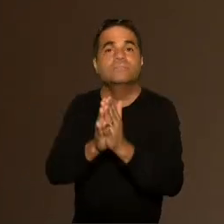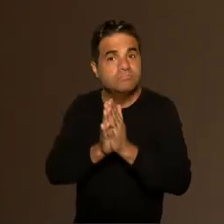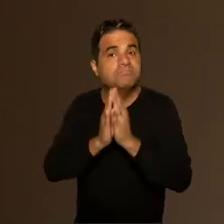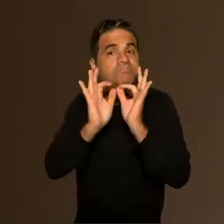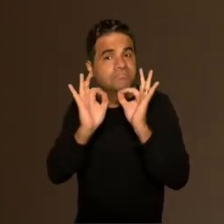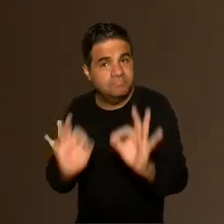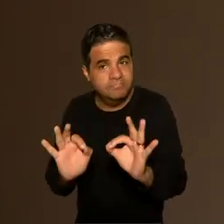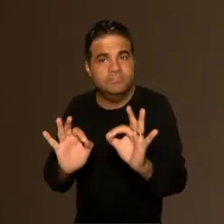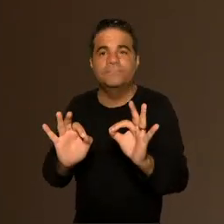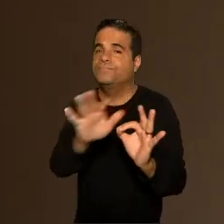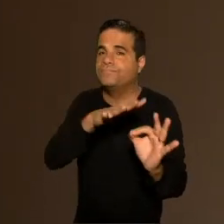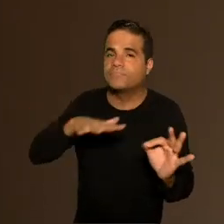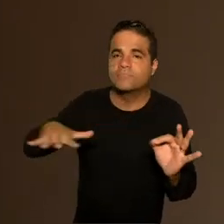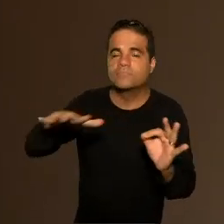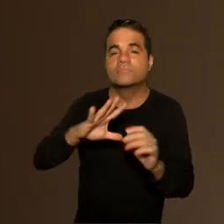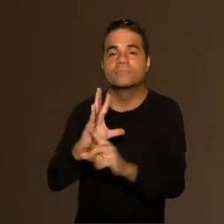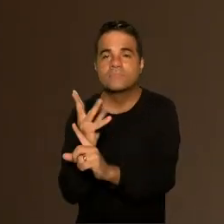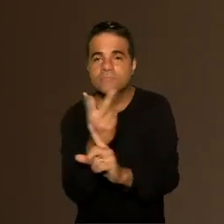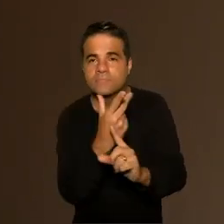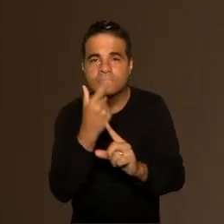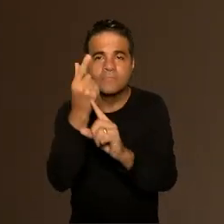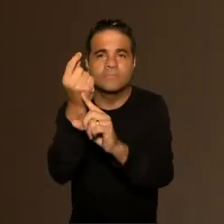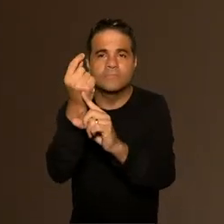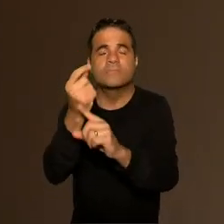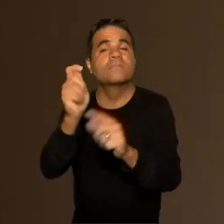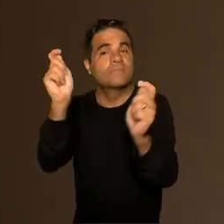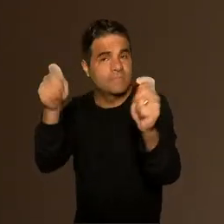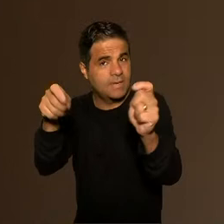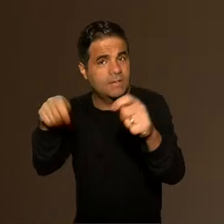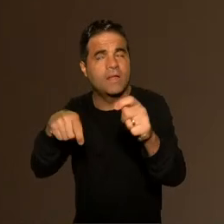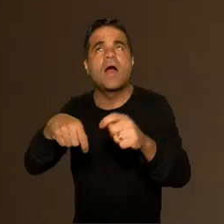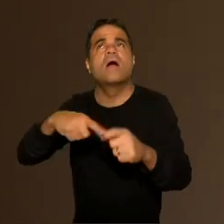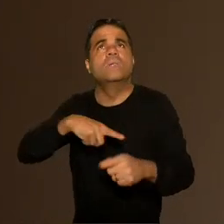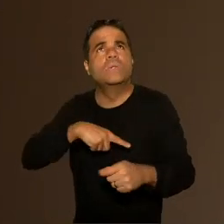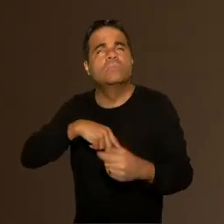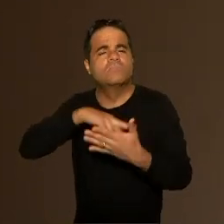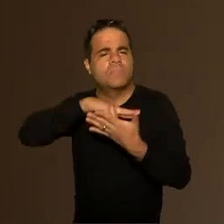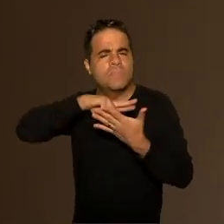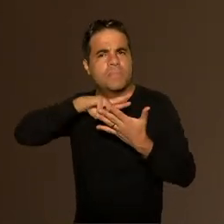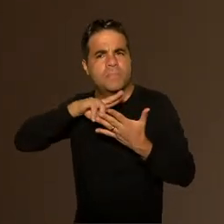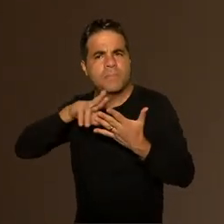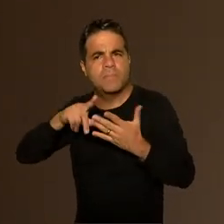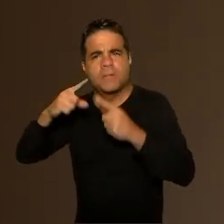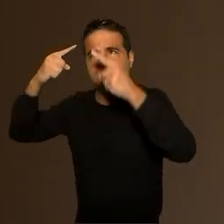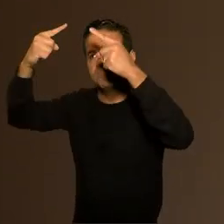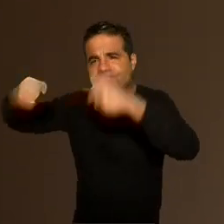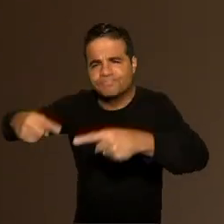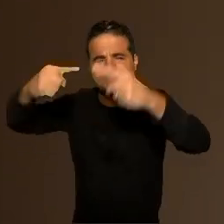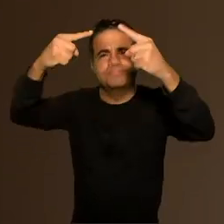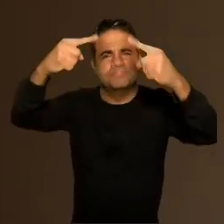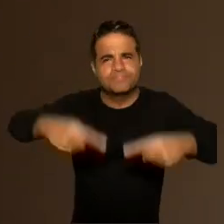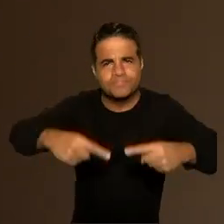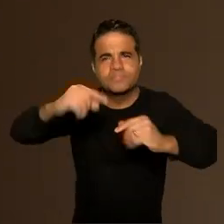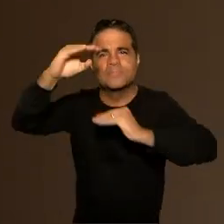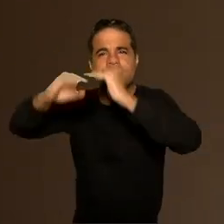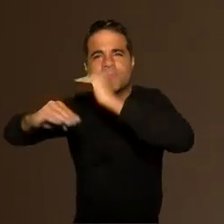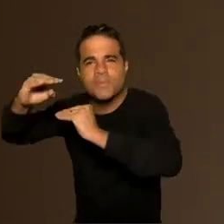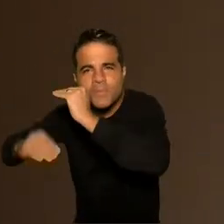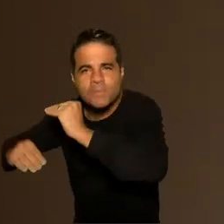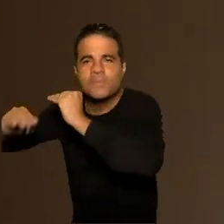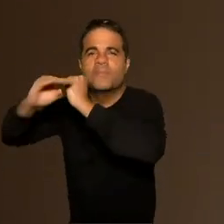culturas a partir da sua arte mas que também tem muitos desafios tem muitas desigualdades